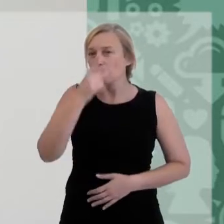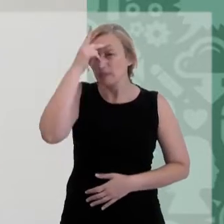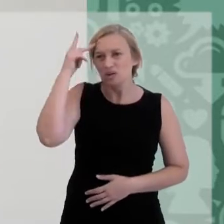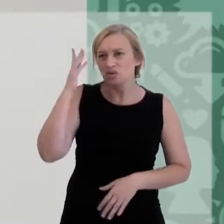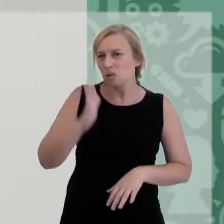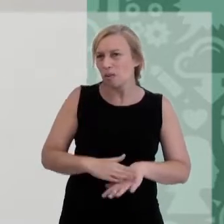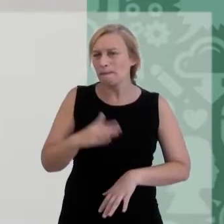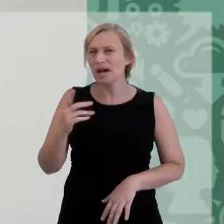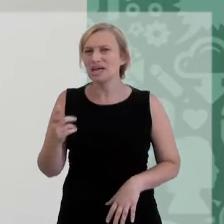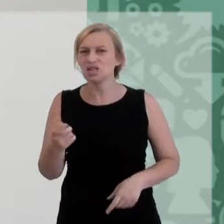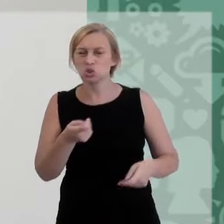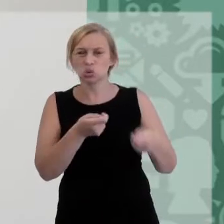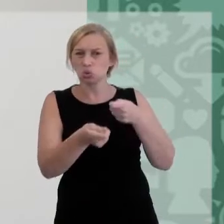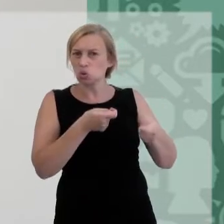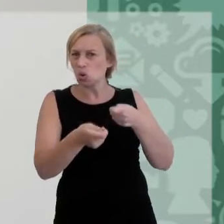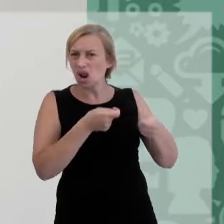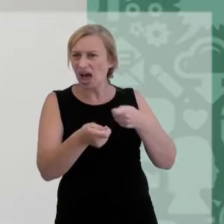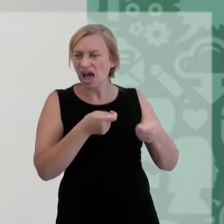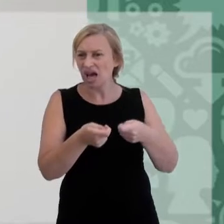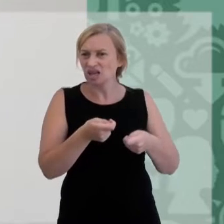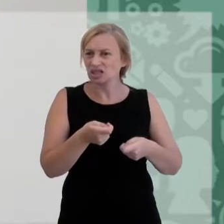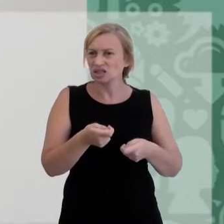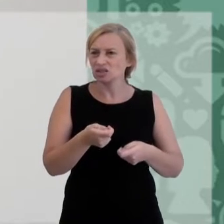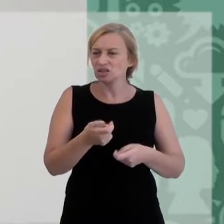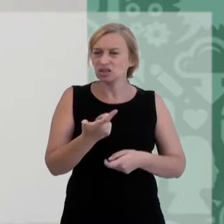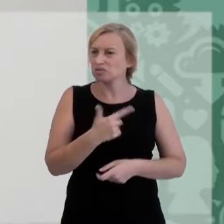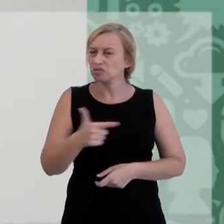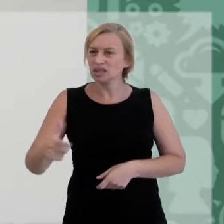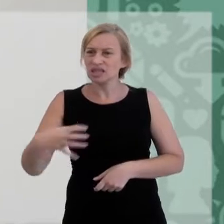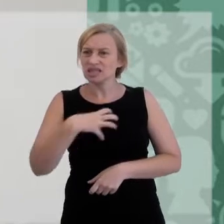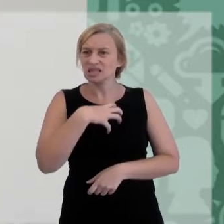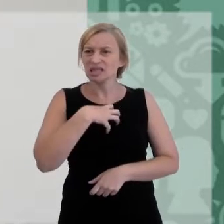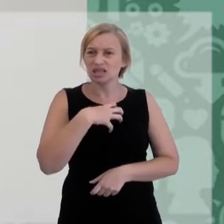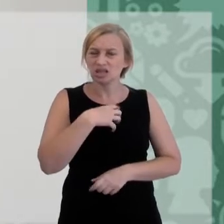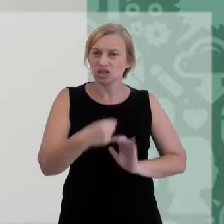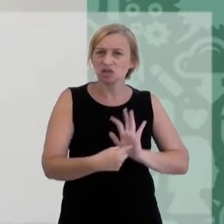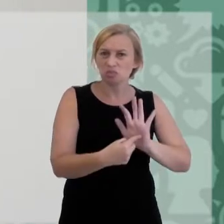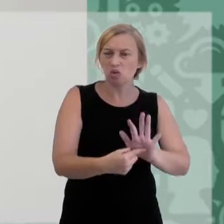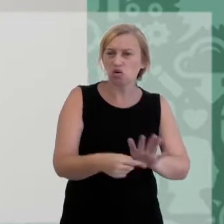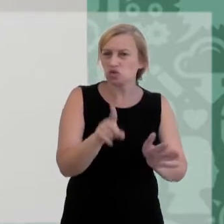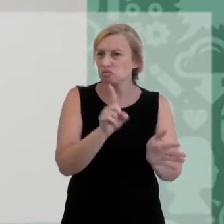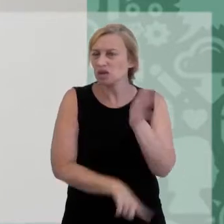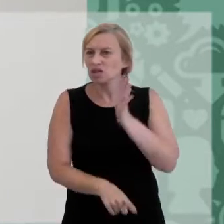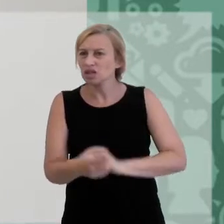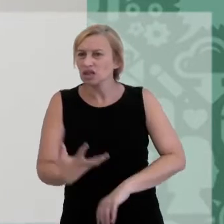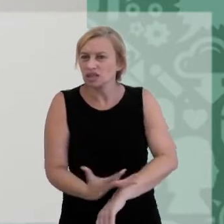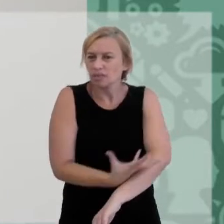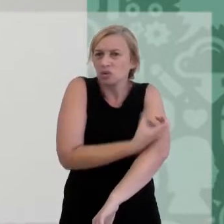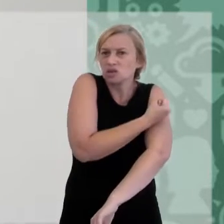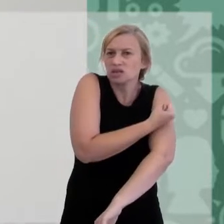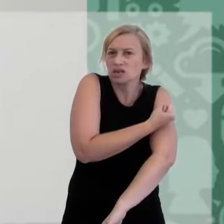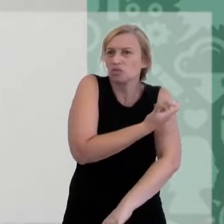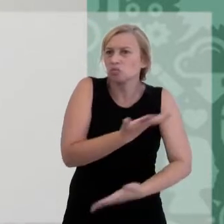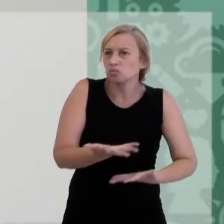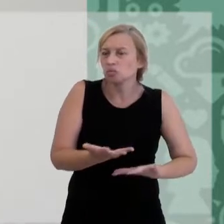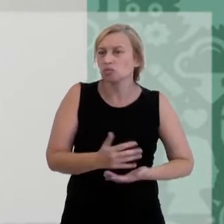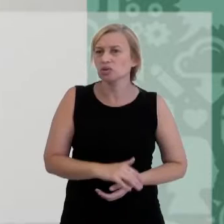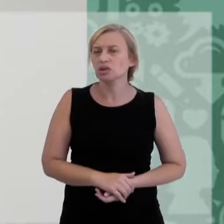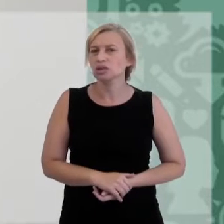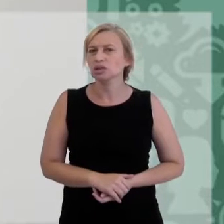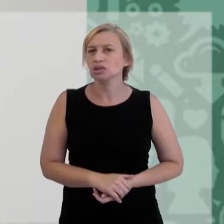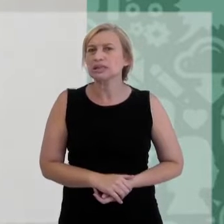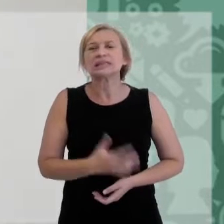mais fria, mais controlada, menos emotiva, que expresse menos as emoções, o que está sentindo, o que está